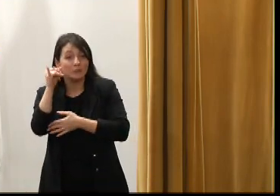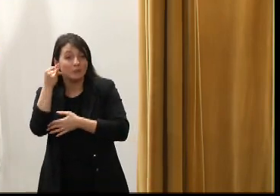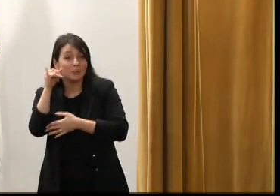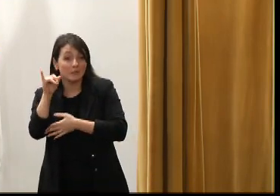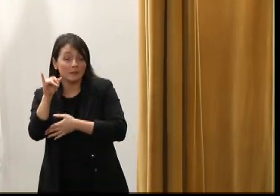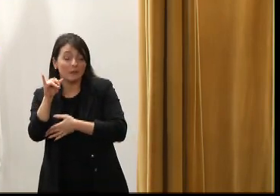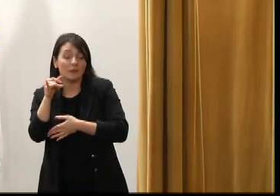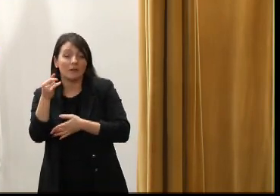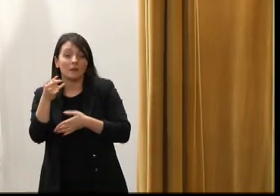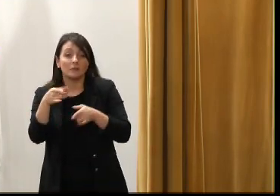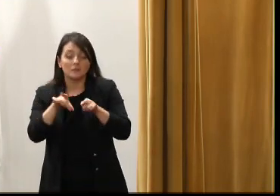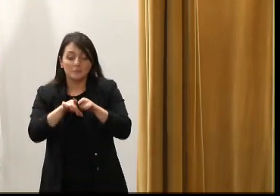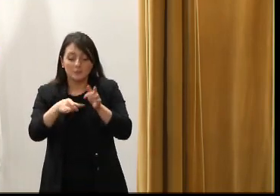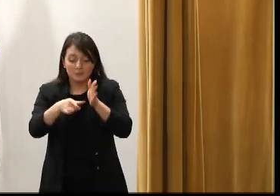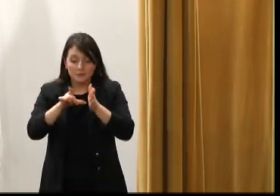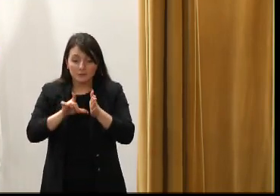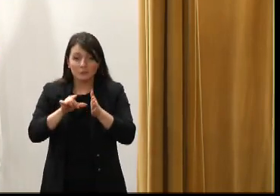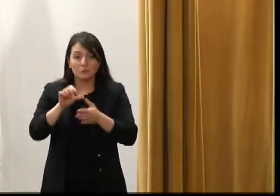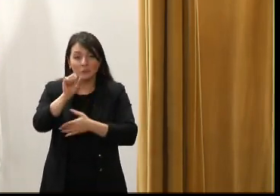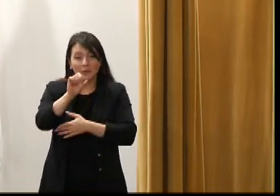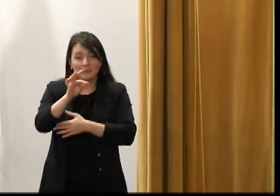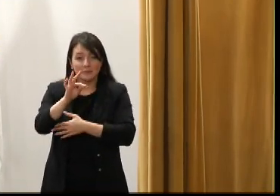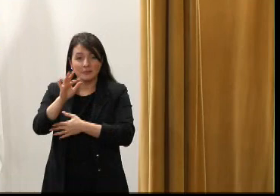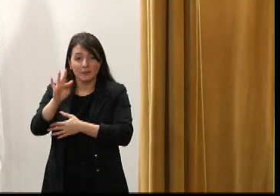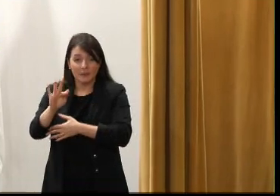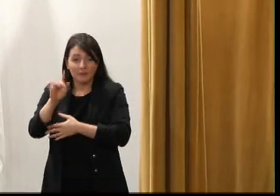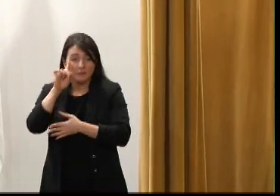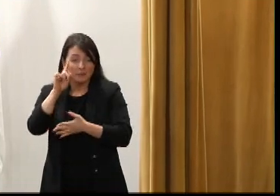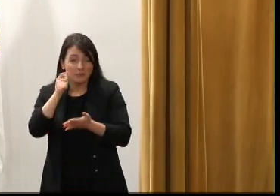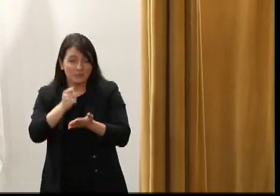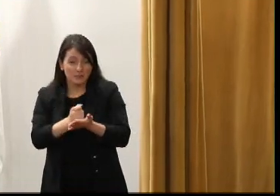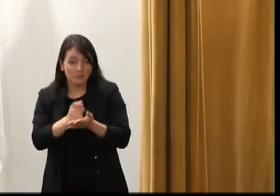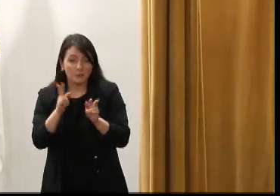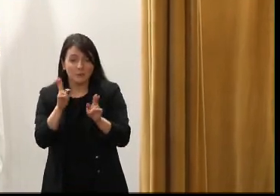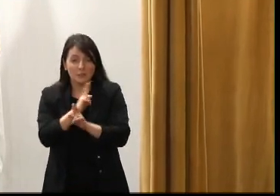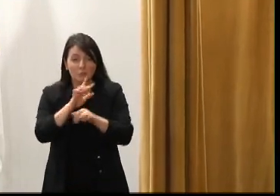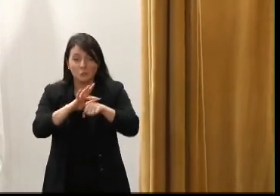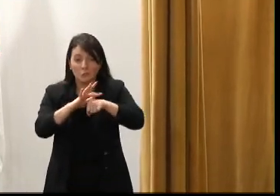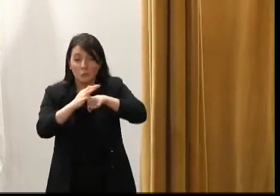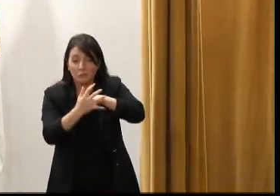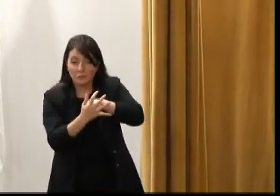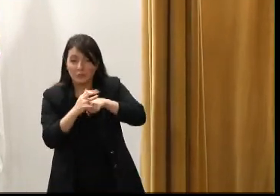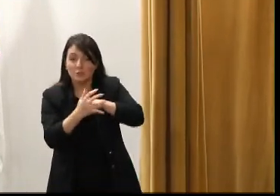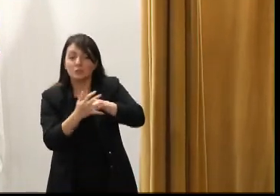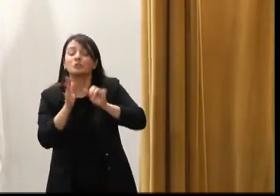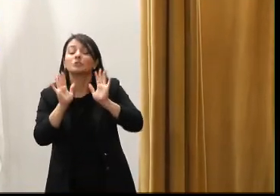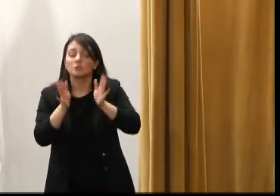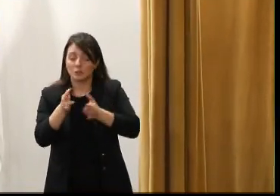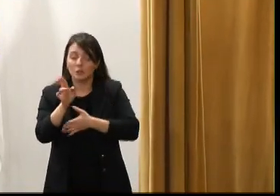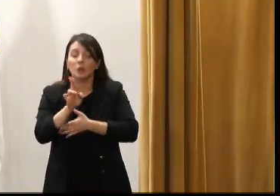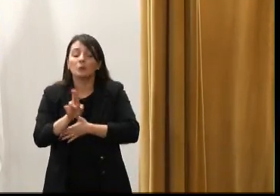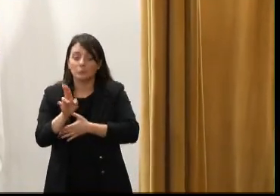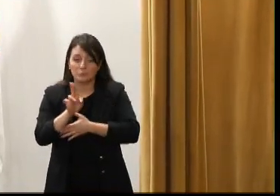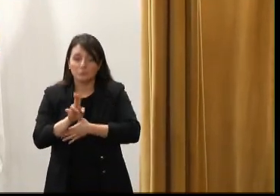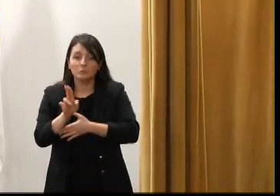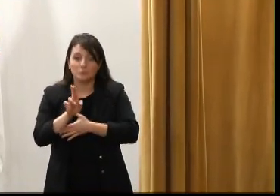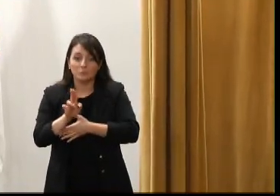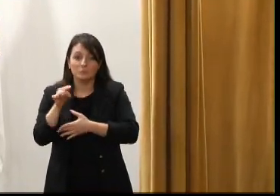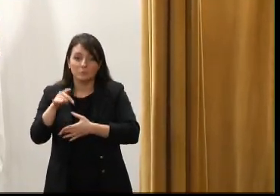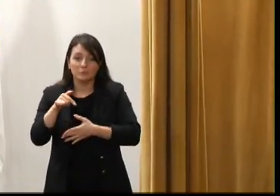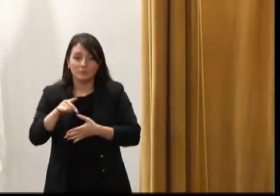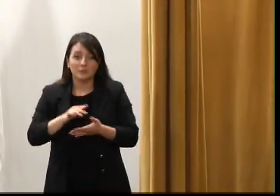precaução. O próprio STF, numa decisão relacionada à Covid, mas que já foi usada na